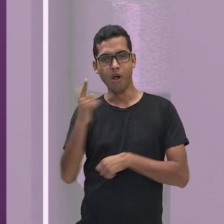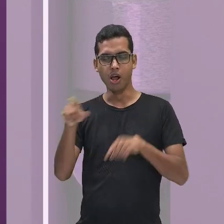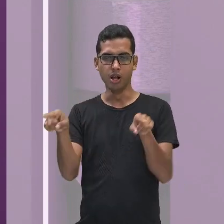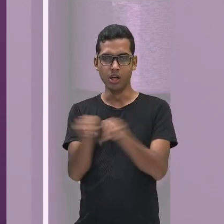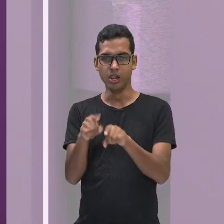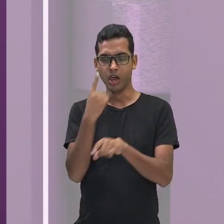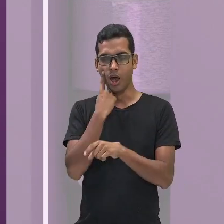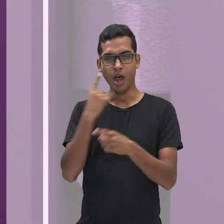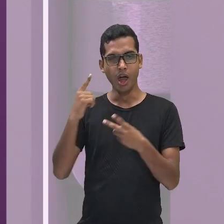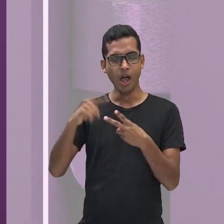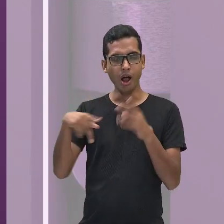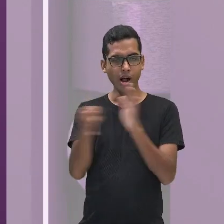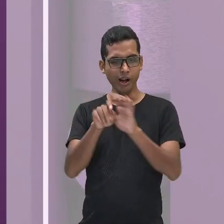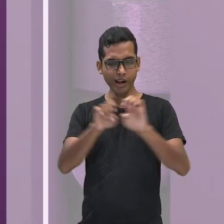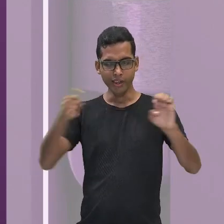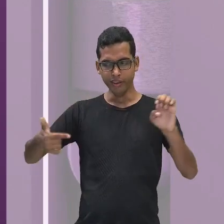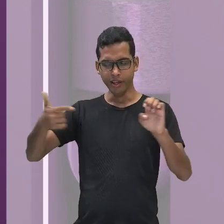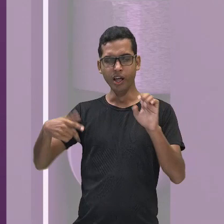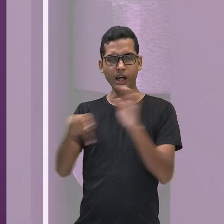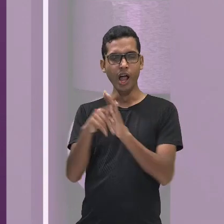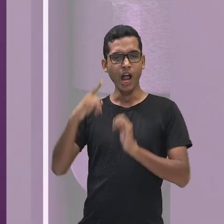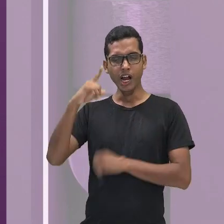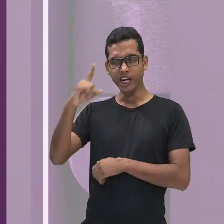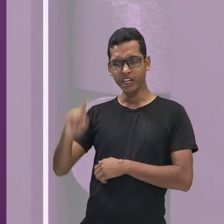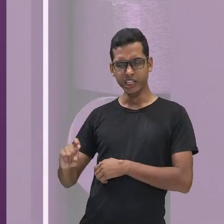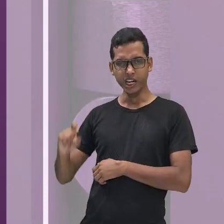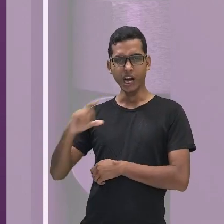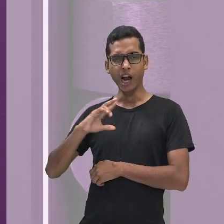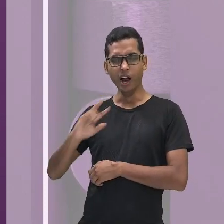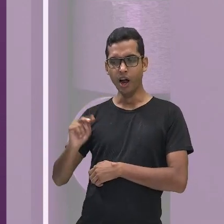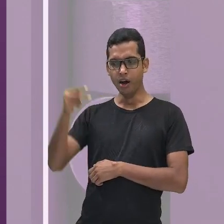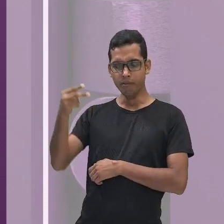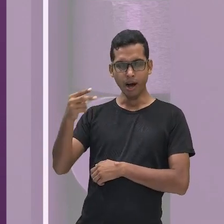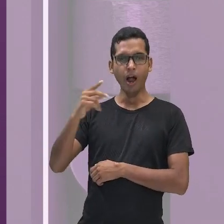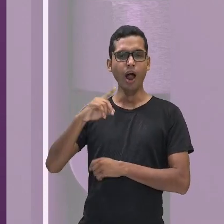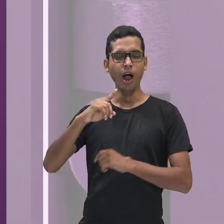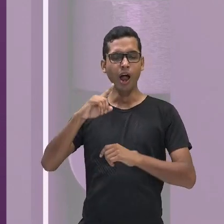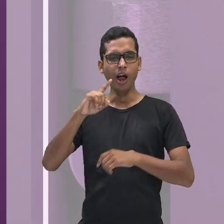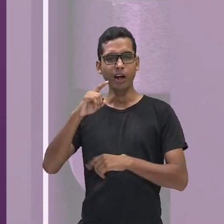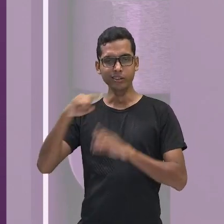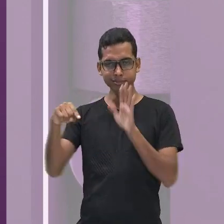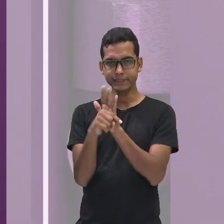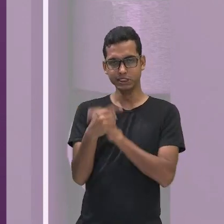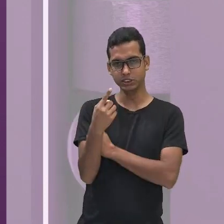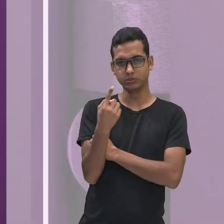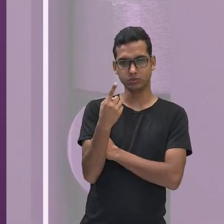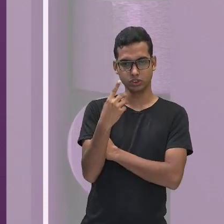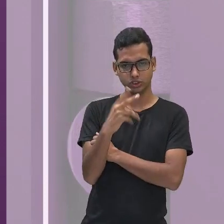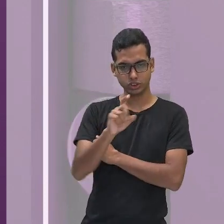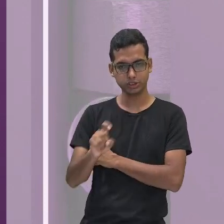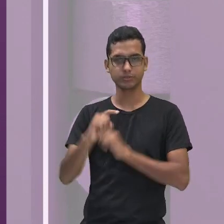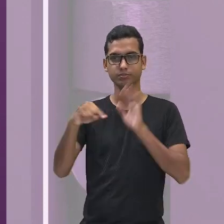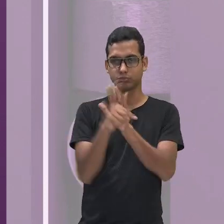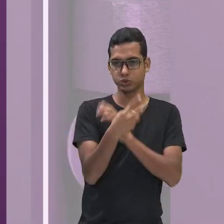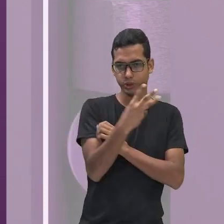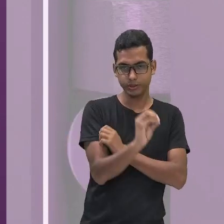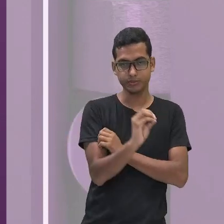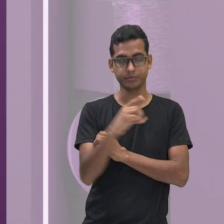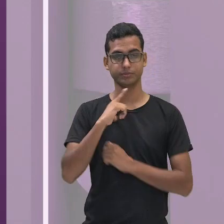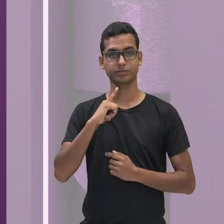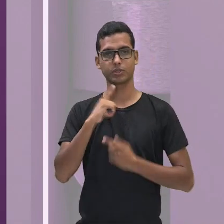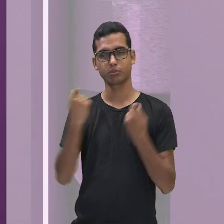do segundo grau, né? X ao quadrado menos x menos 30, que nesse caso aí, específico dele, existiam aí duas soluções, né?